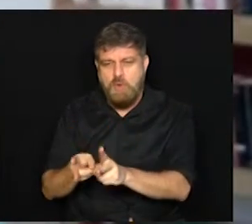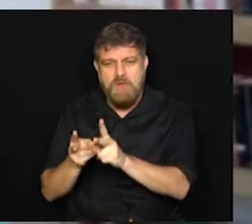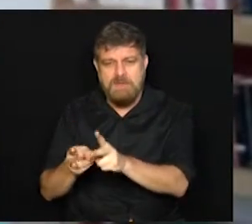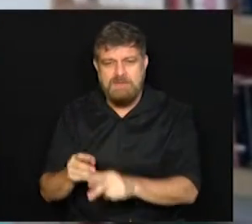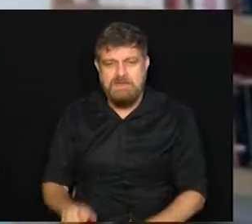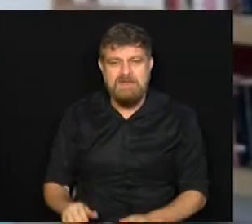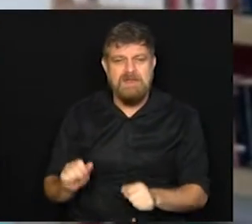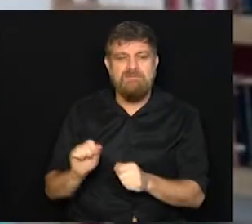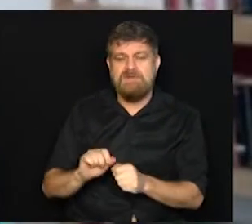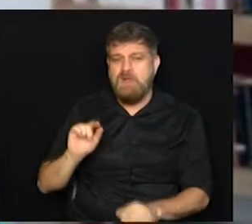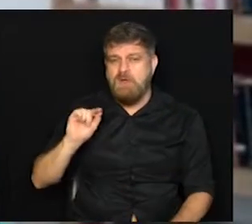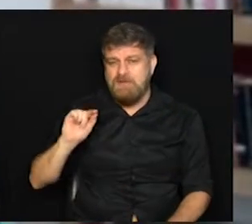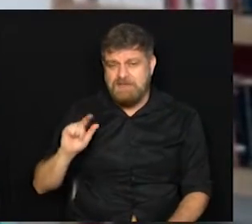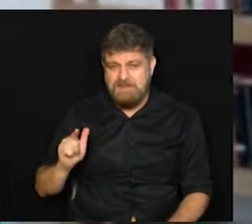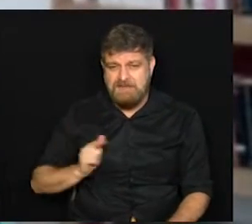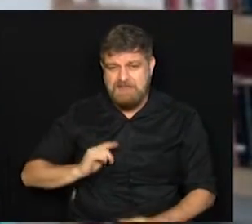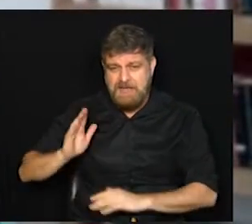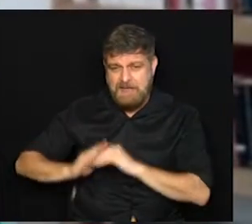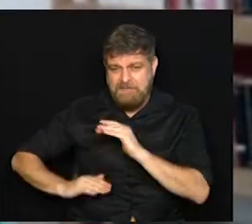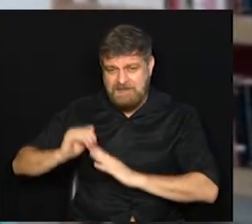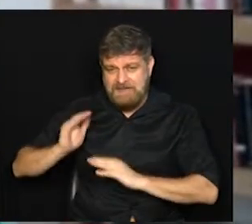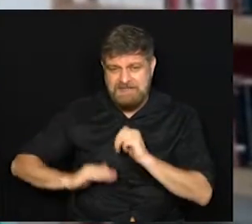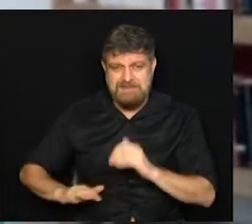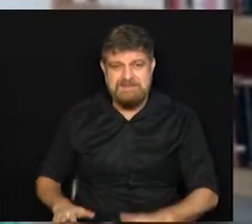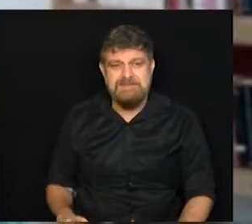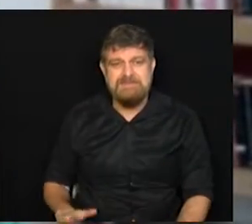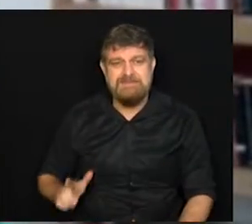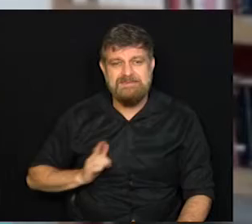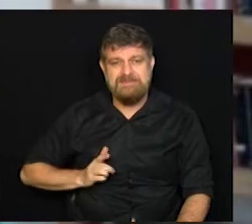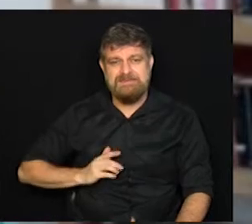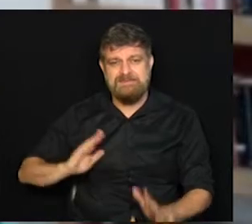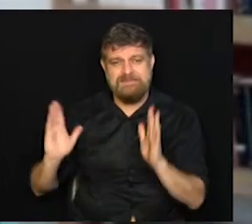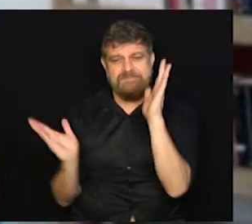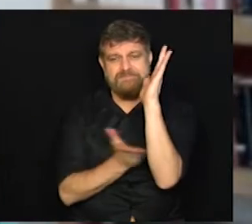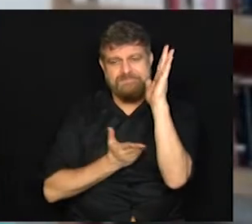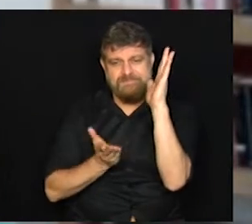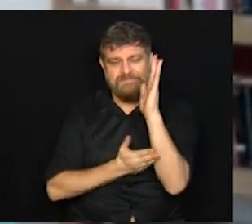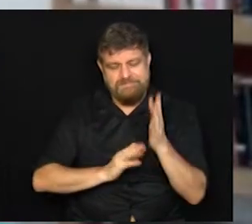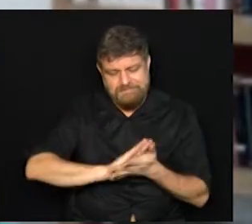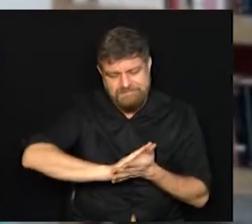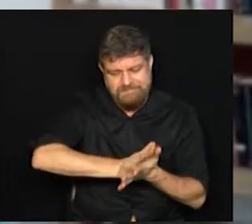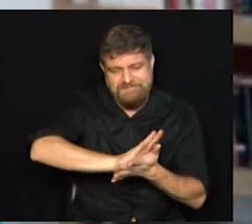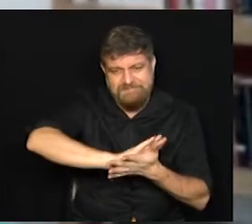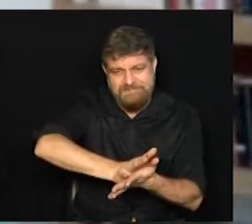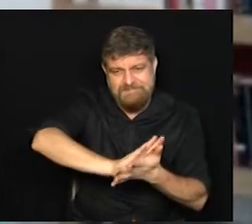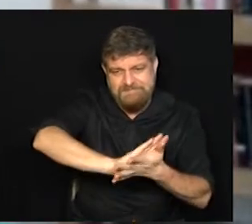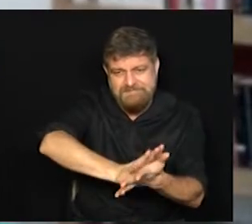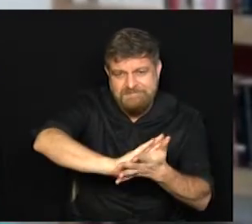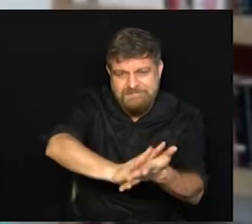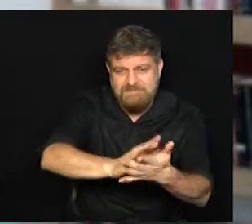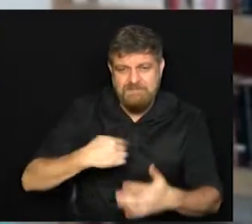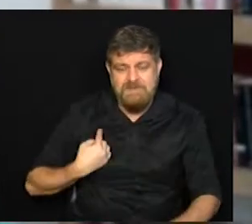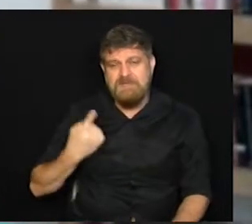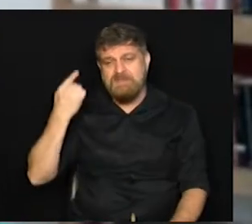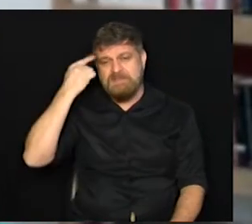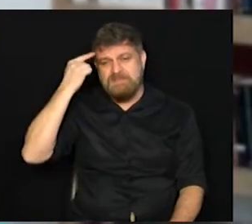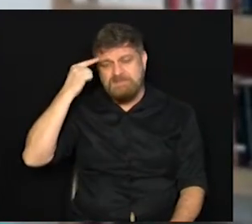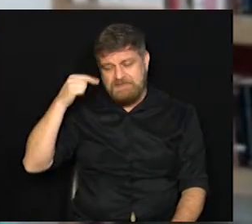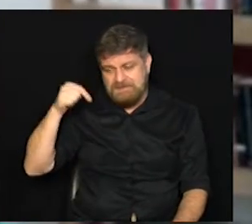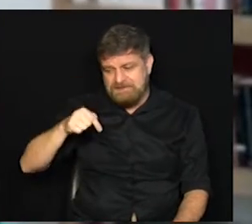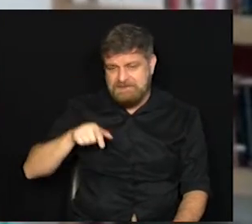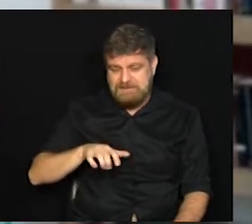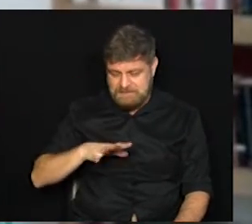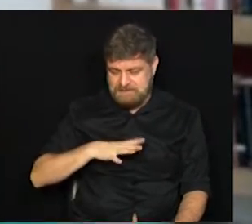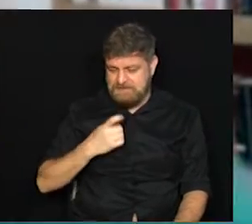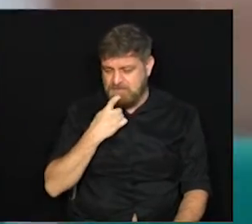fazer ações e obras que sejam destrutivas do ponto de vista da nossa vegetação urbana,